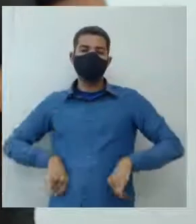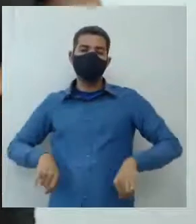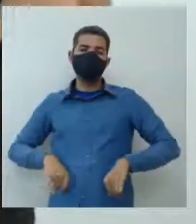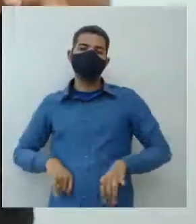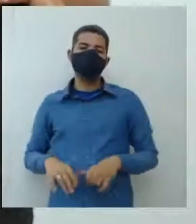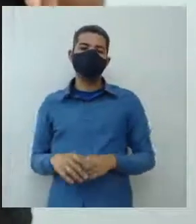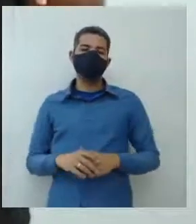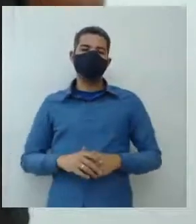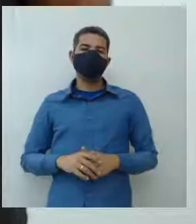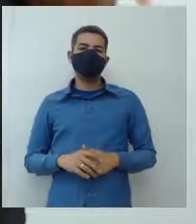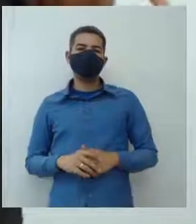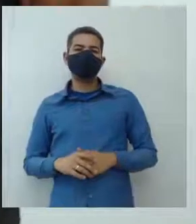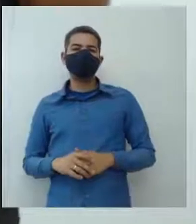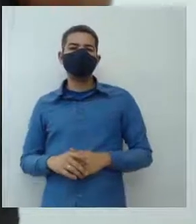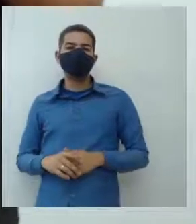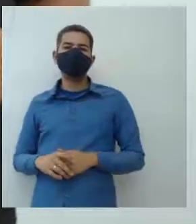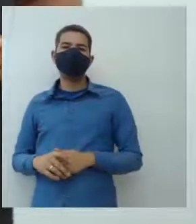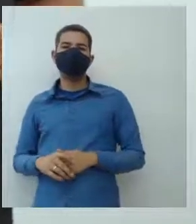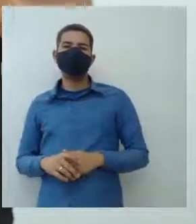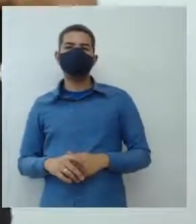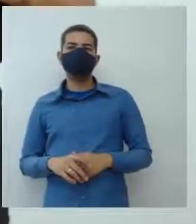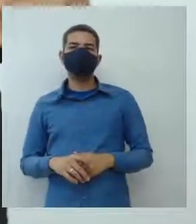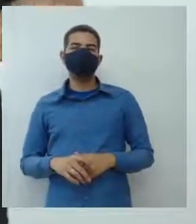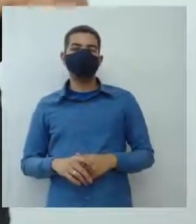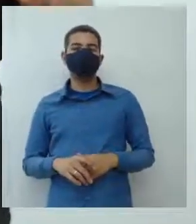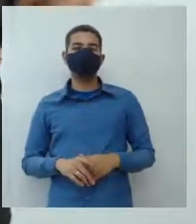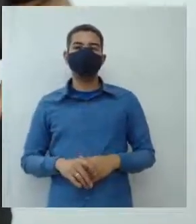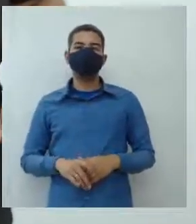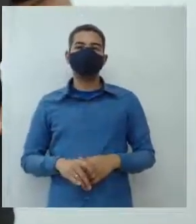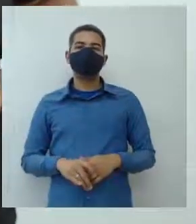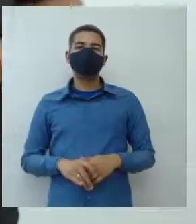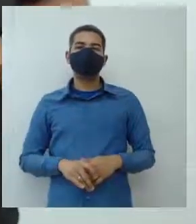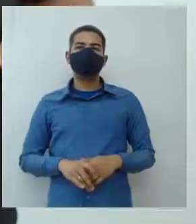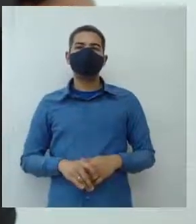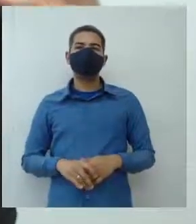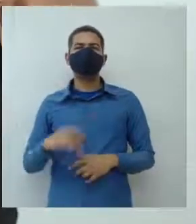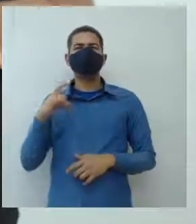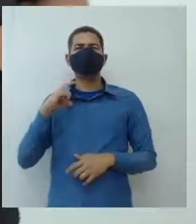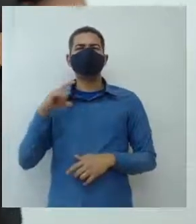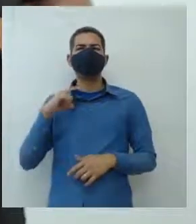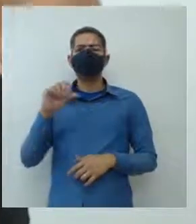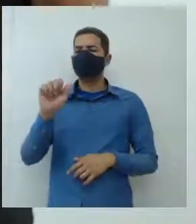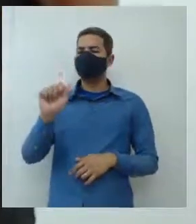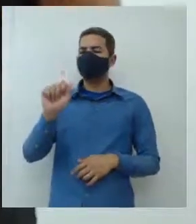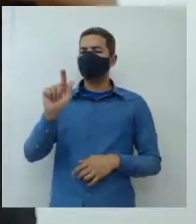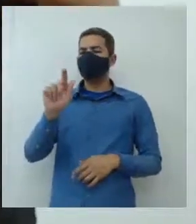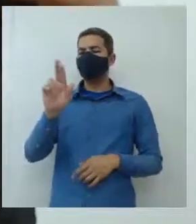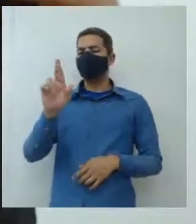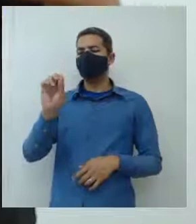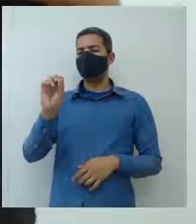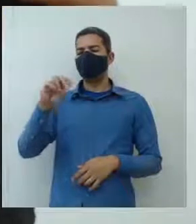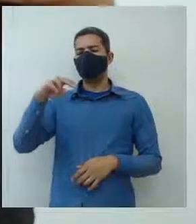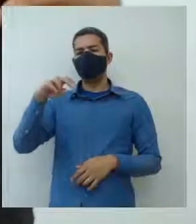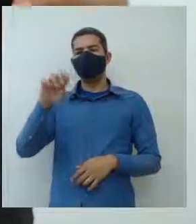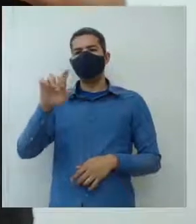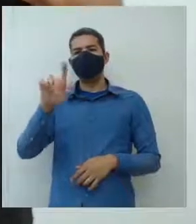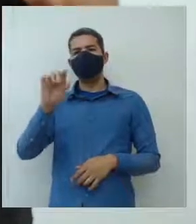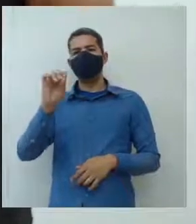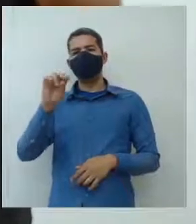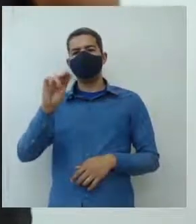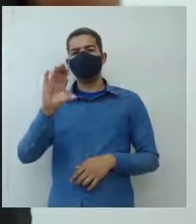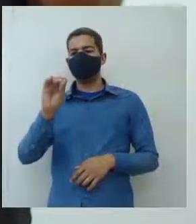Então, dentro dessa composição, eu trago para vocês um conceito do agronegócio, que é justamente aquela agricultura que